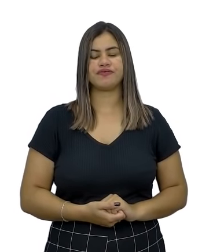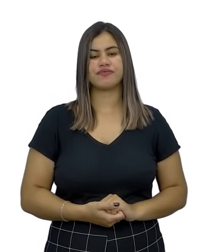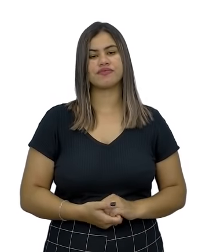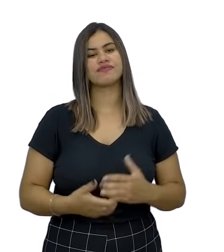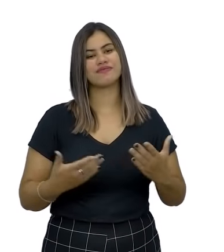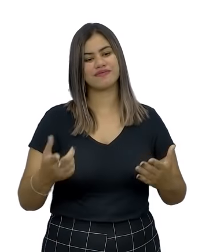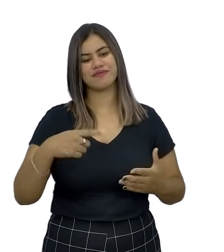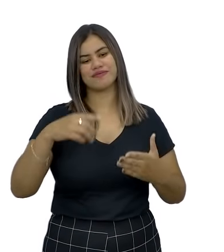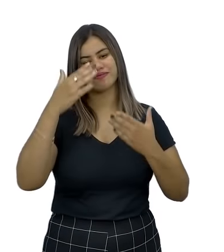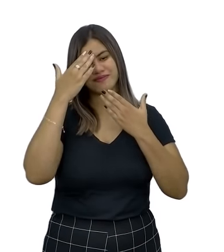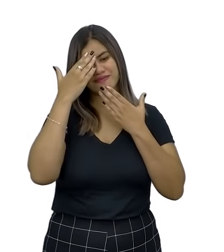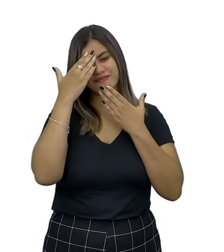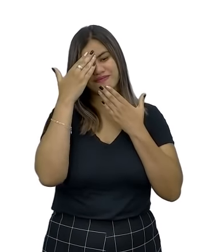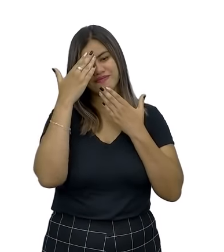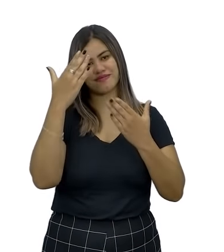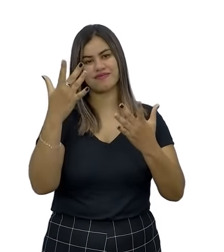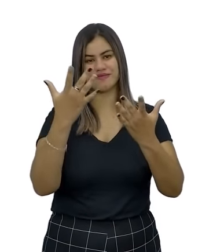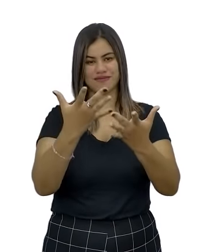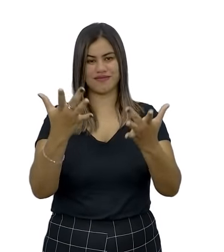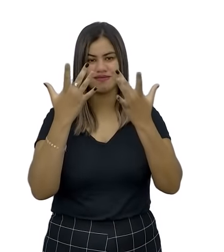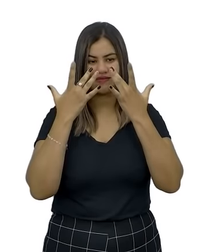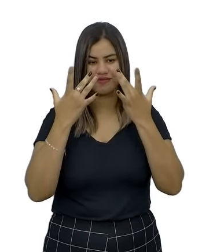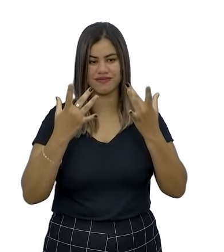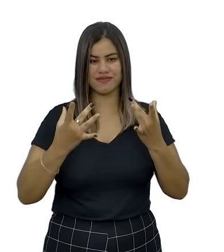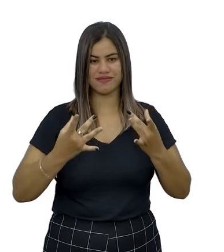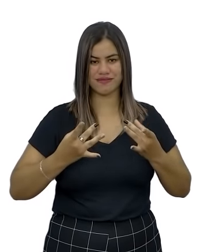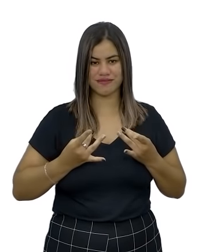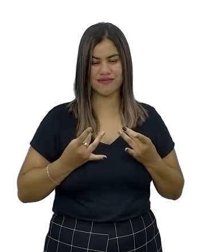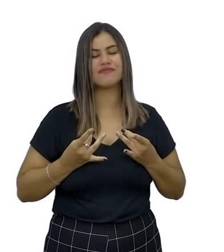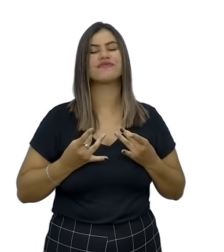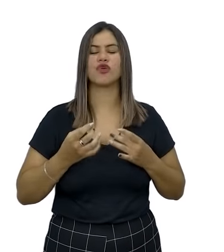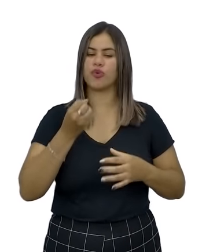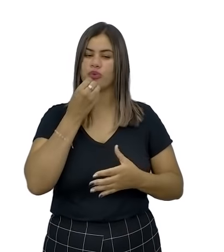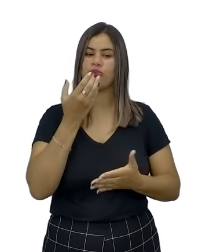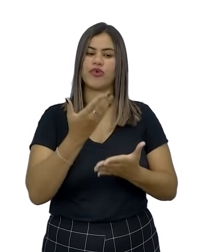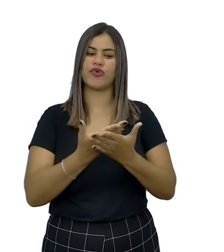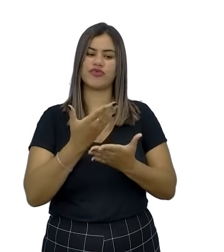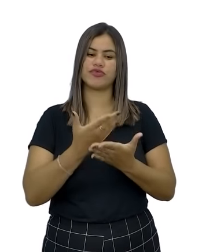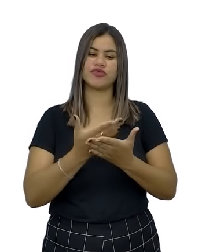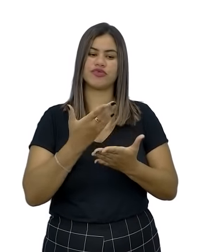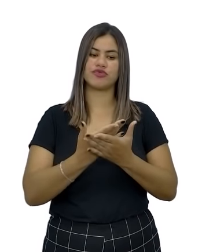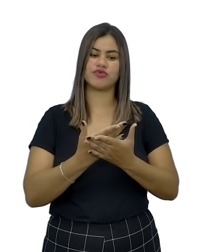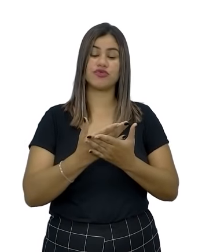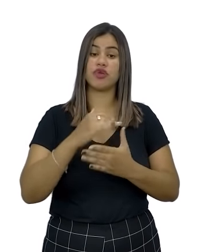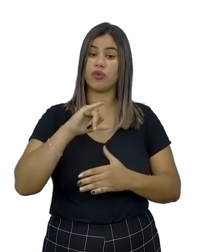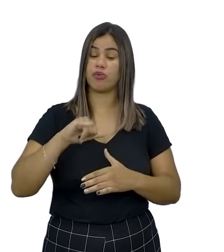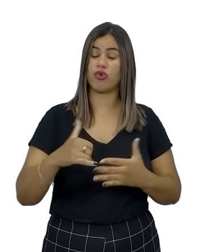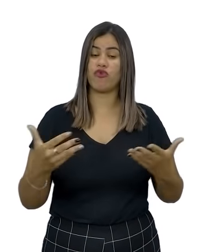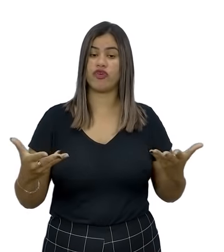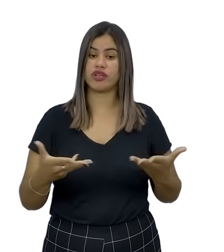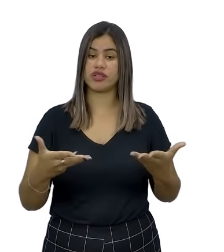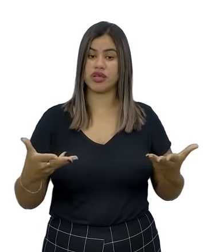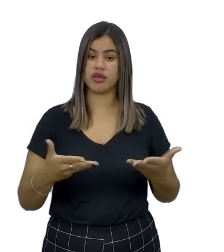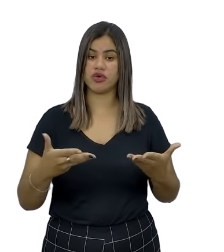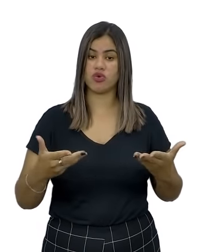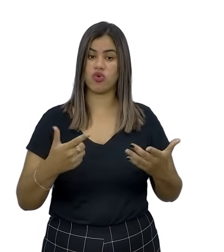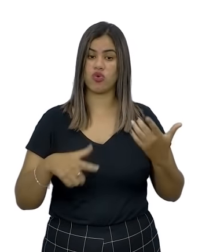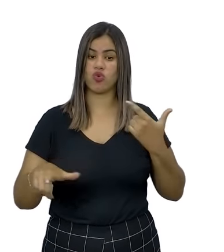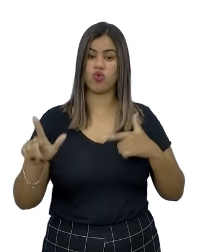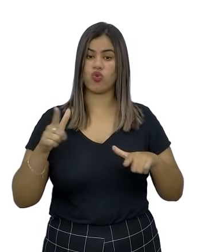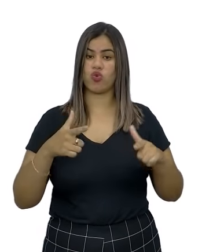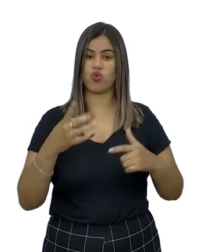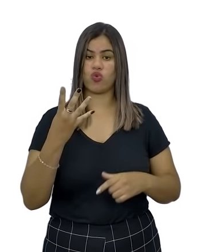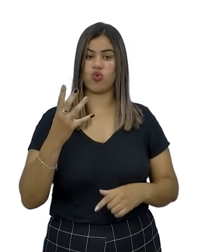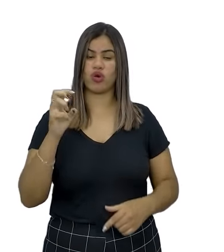nós agradecemos a atenção de todos vocês. Bons estudos. Aproveitem agora esses outros